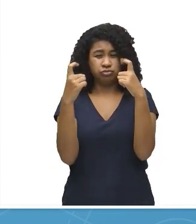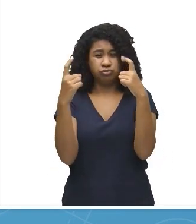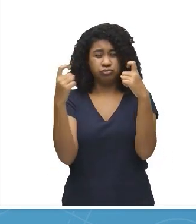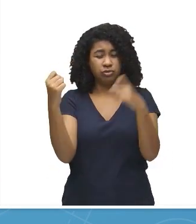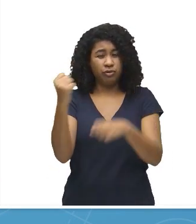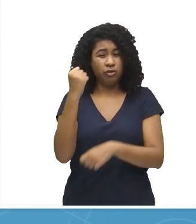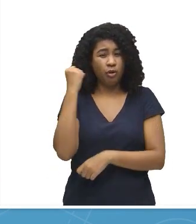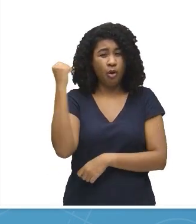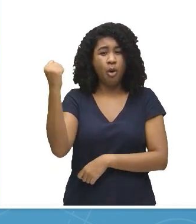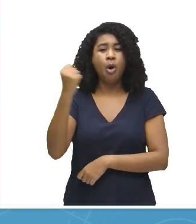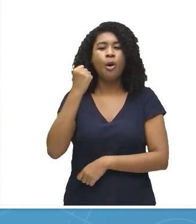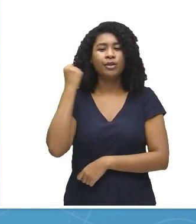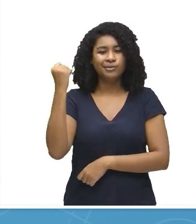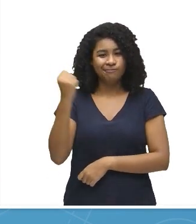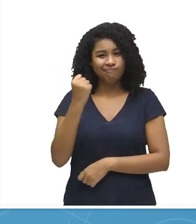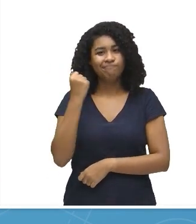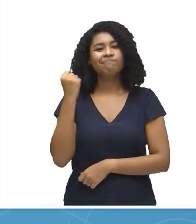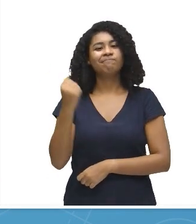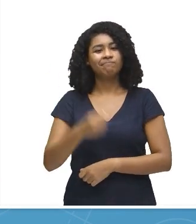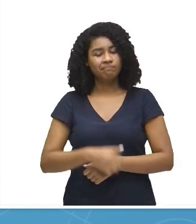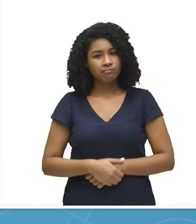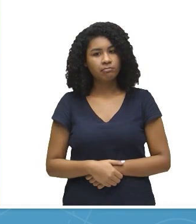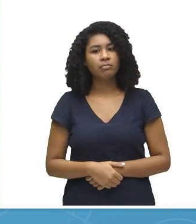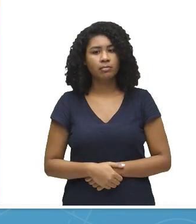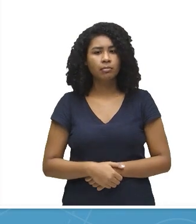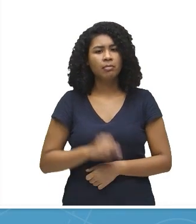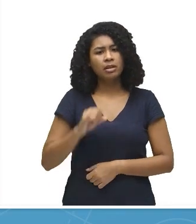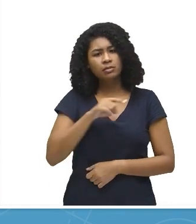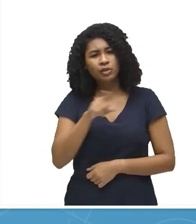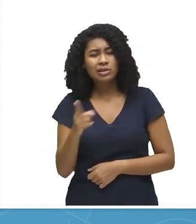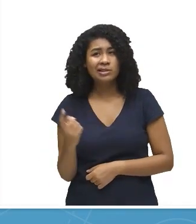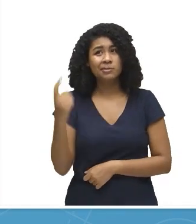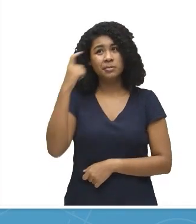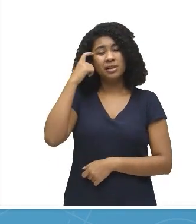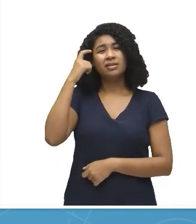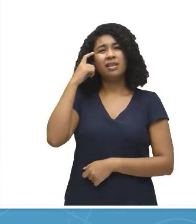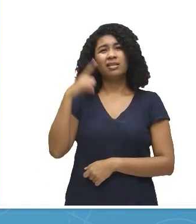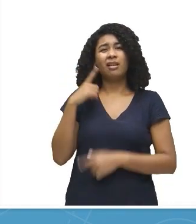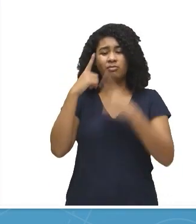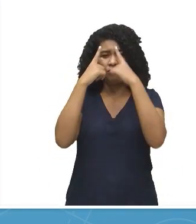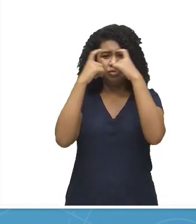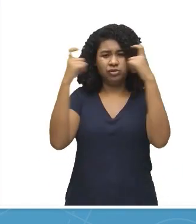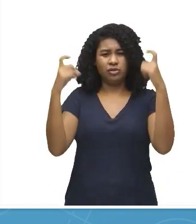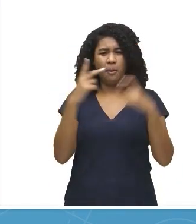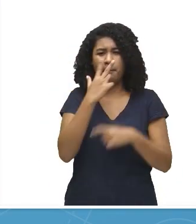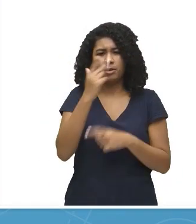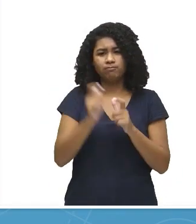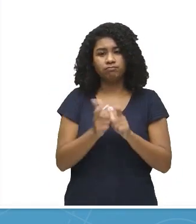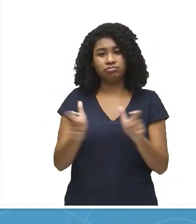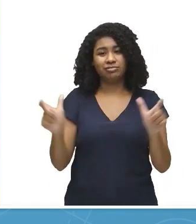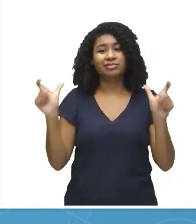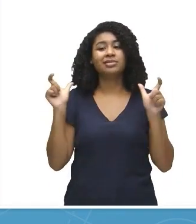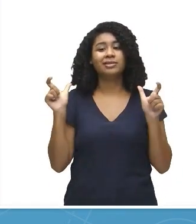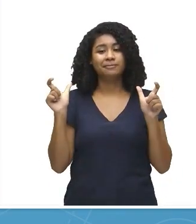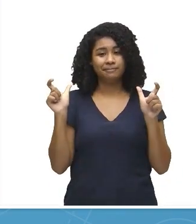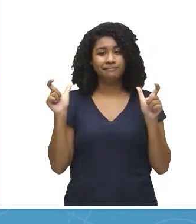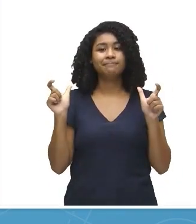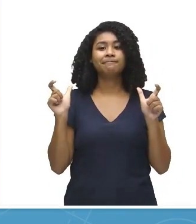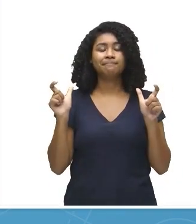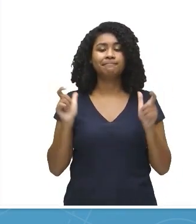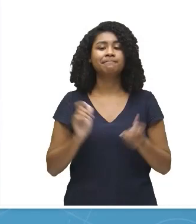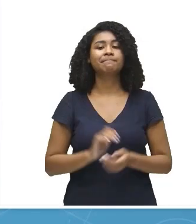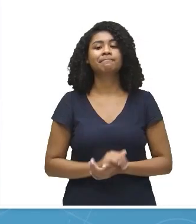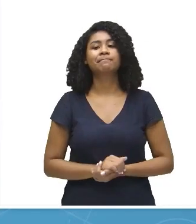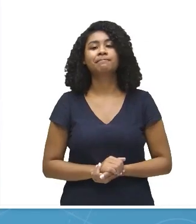violência urbana, né, gente? Se a gente for parar para pensar, a gente também percebe esse crescimento da violência